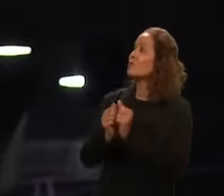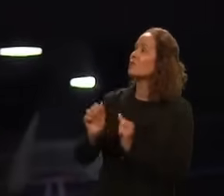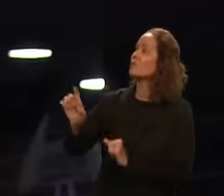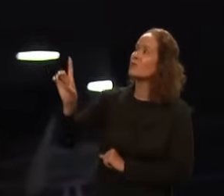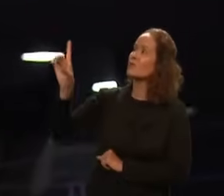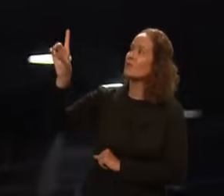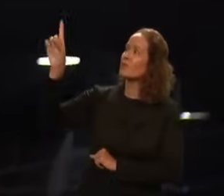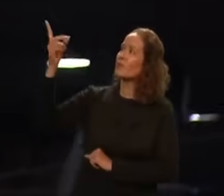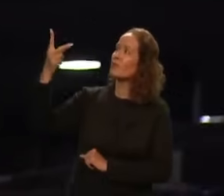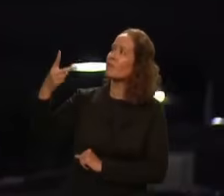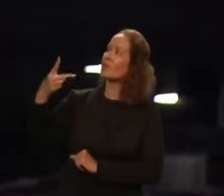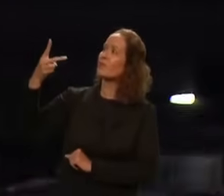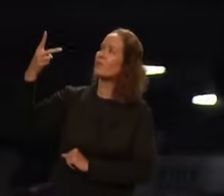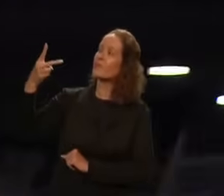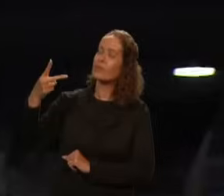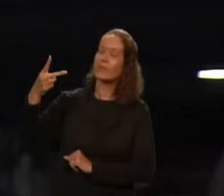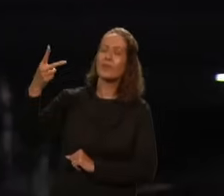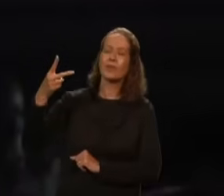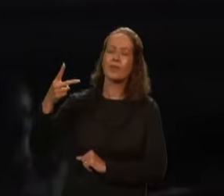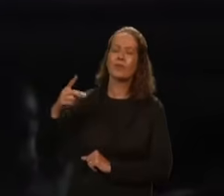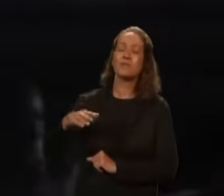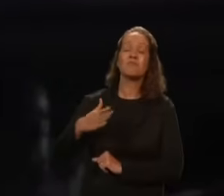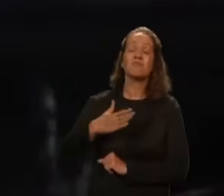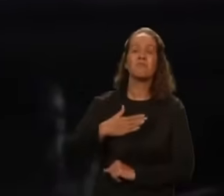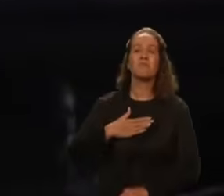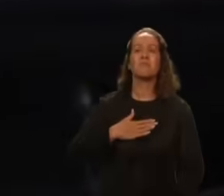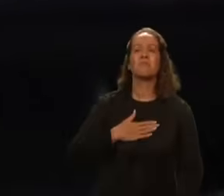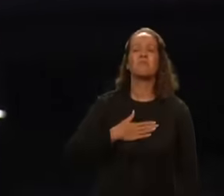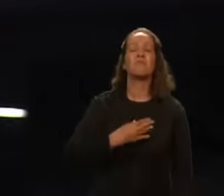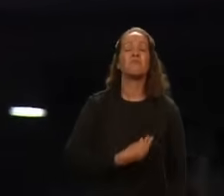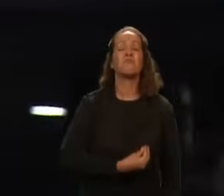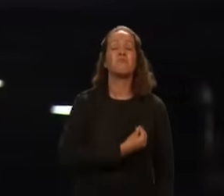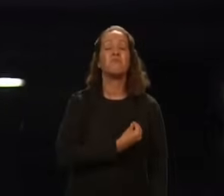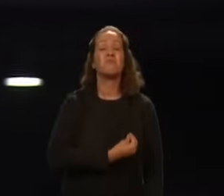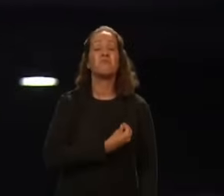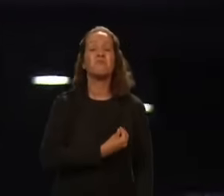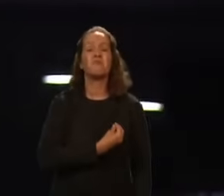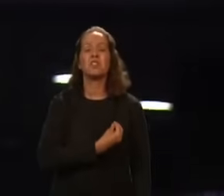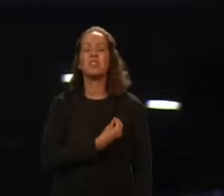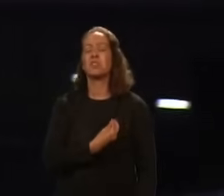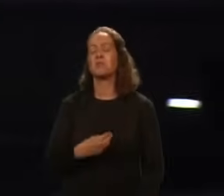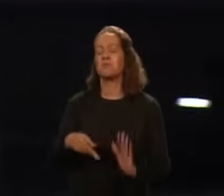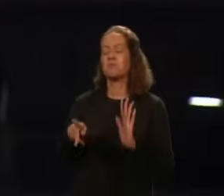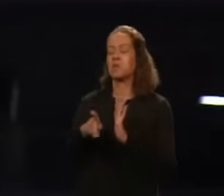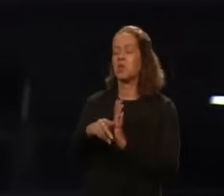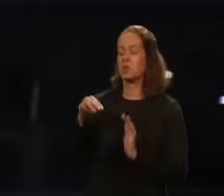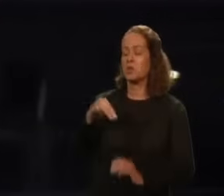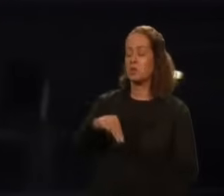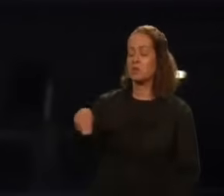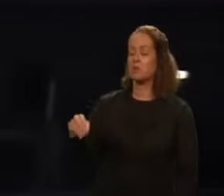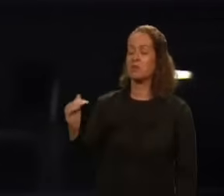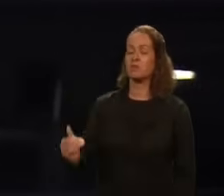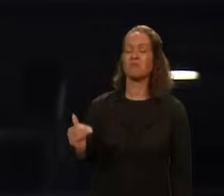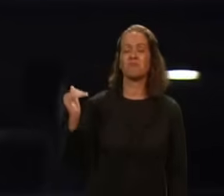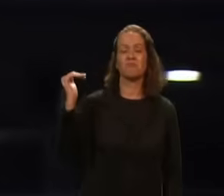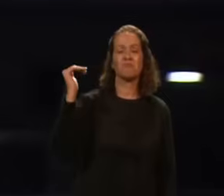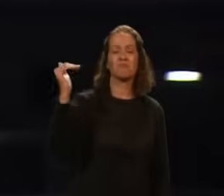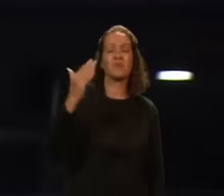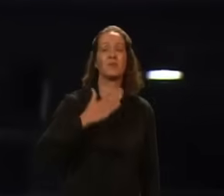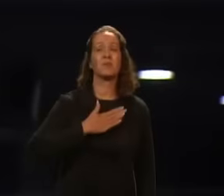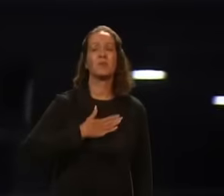Ele, a minha vida é do Mestre,